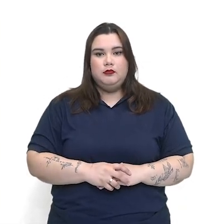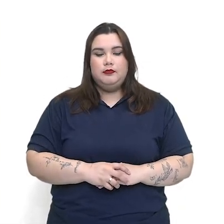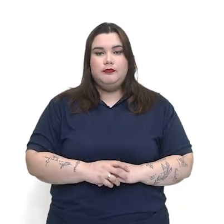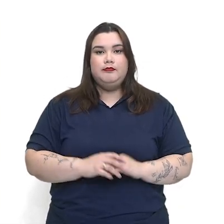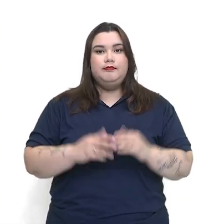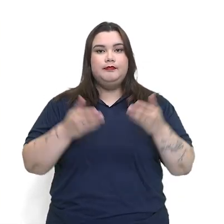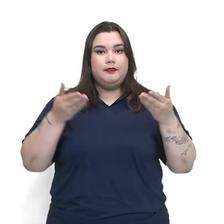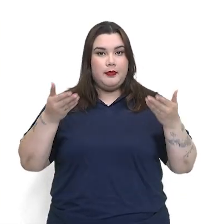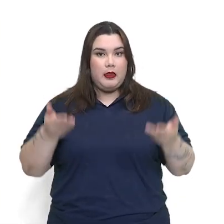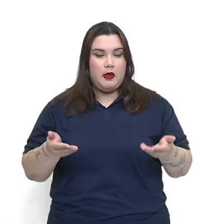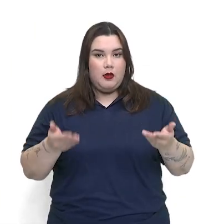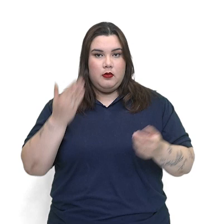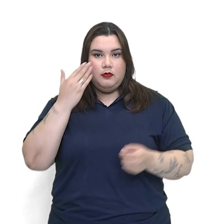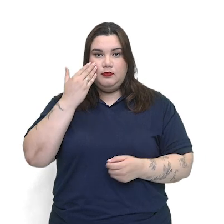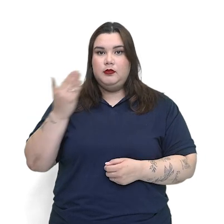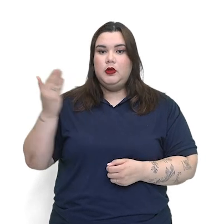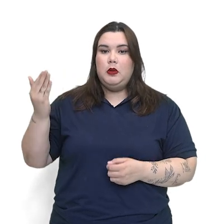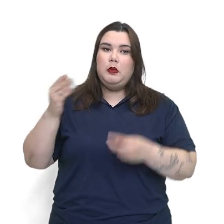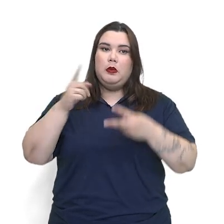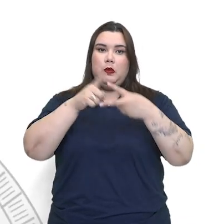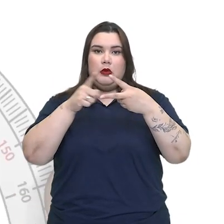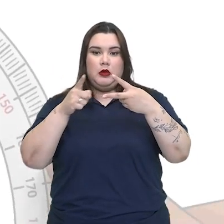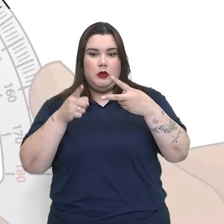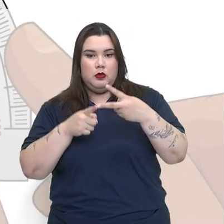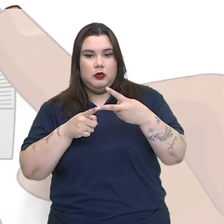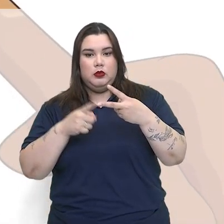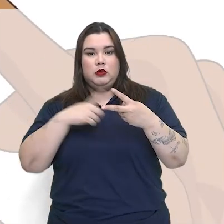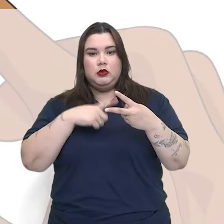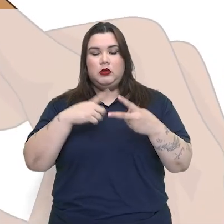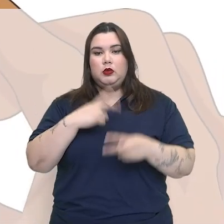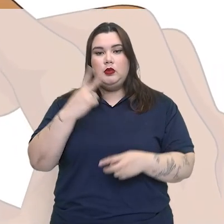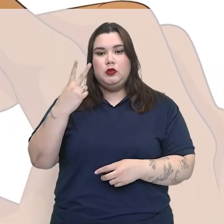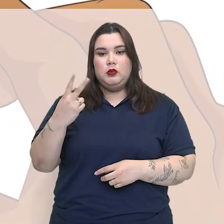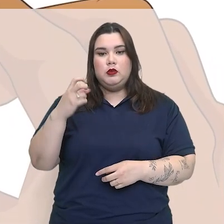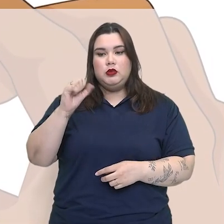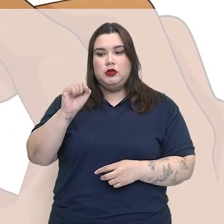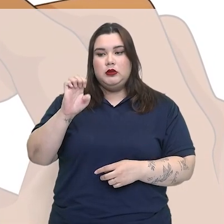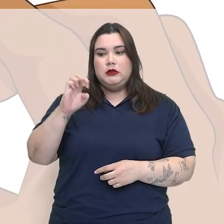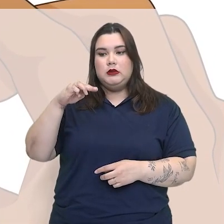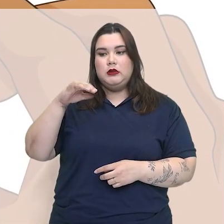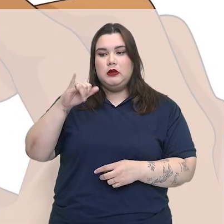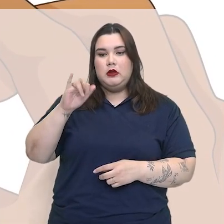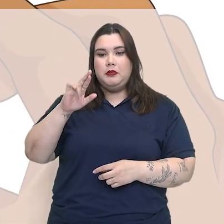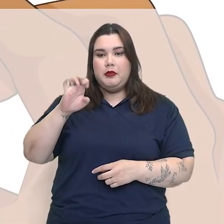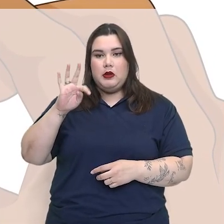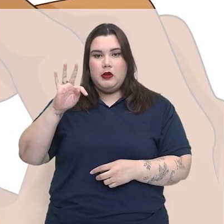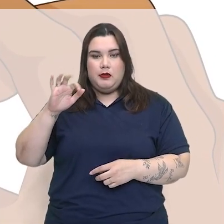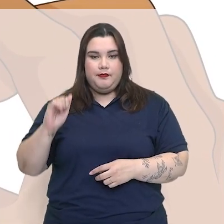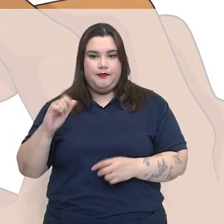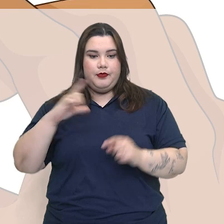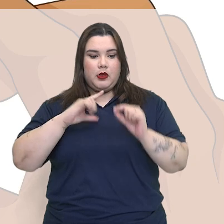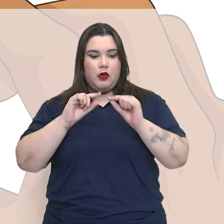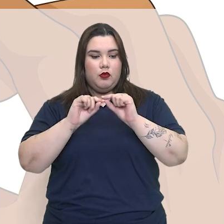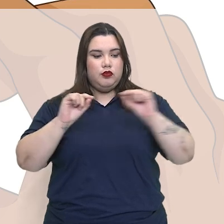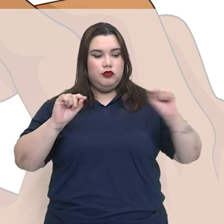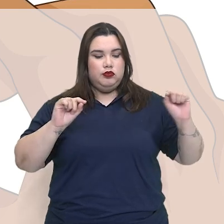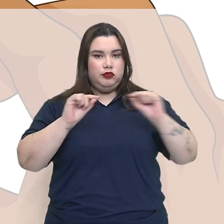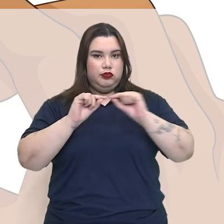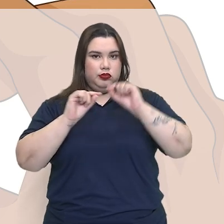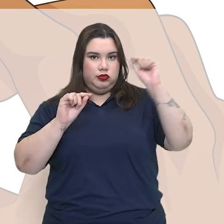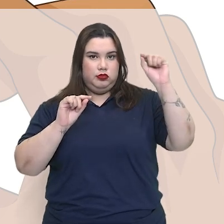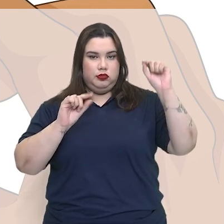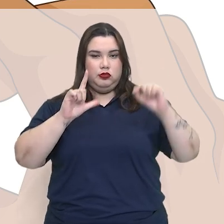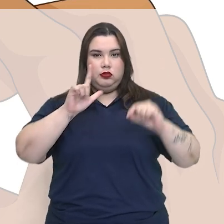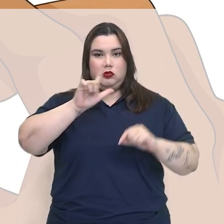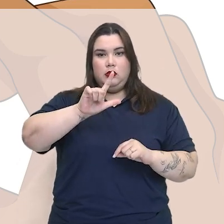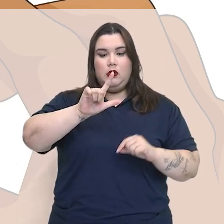Então, para medir o ângulo com o transferidor, nós temos aí as duas semirretas formando o ângulo. A gente posiciona o vértice